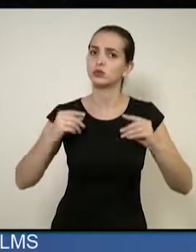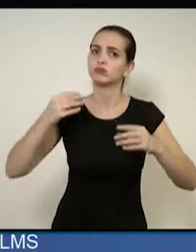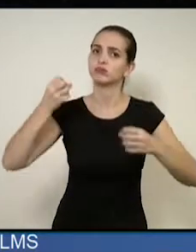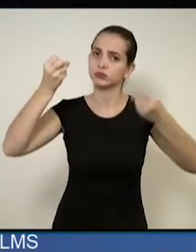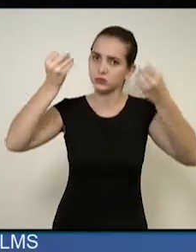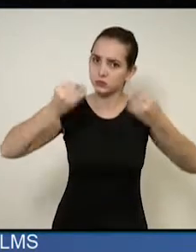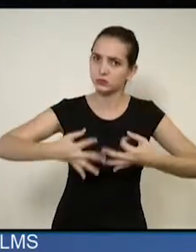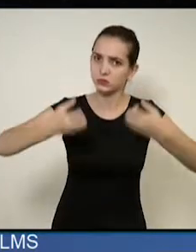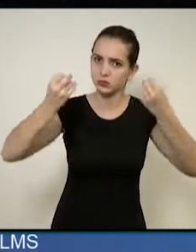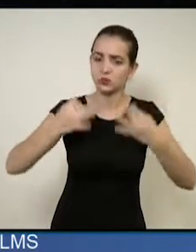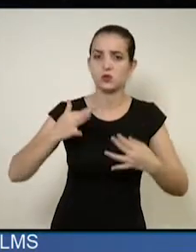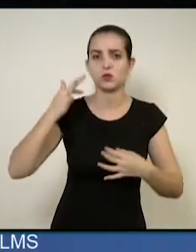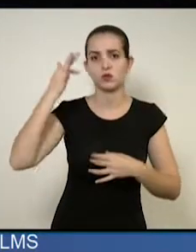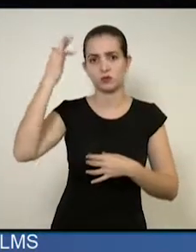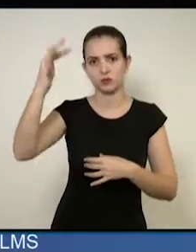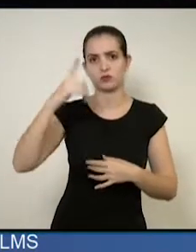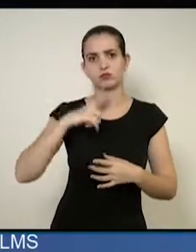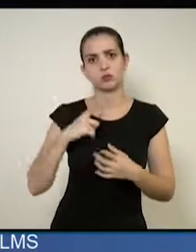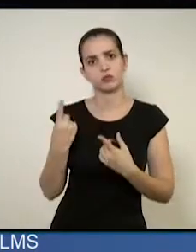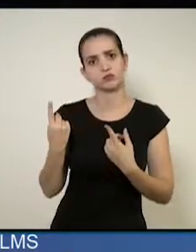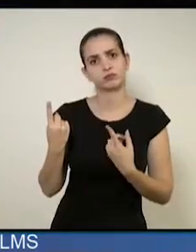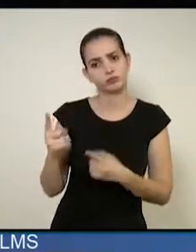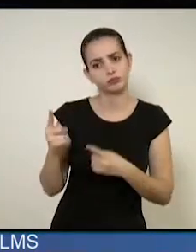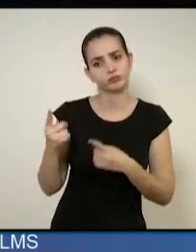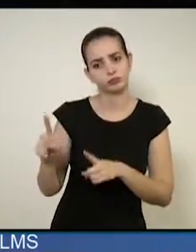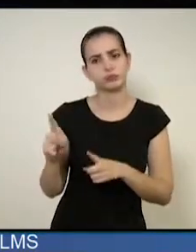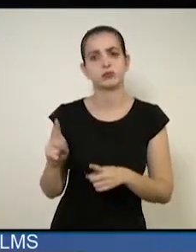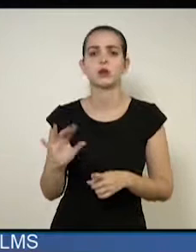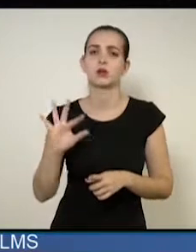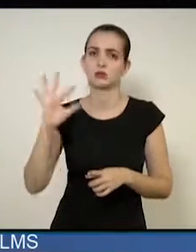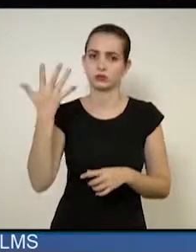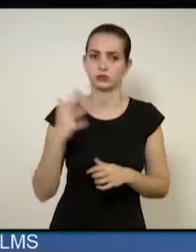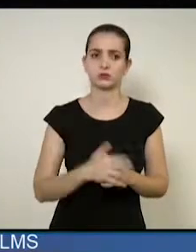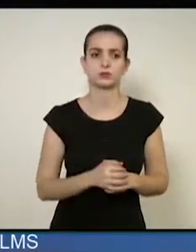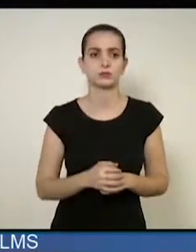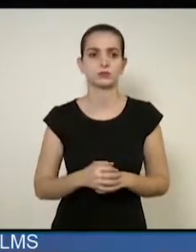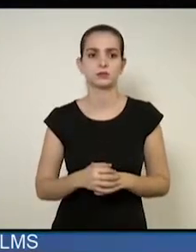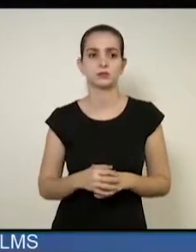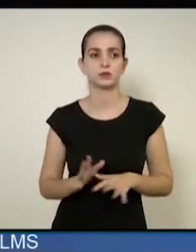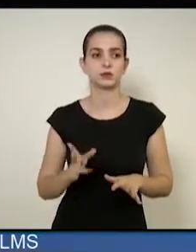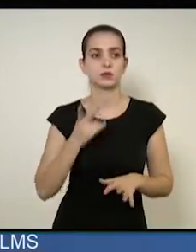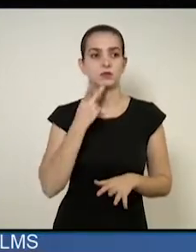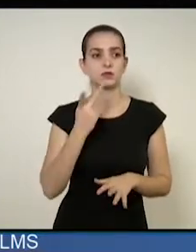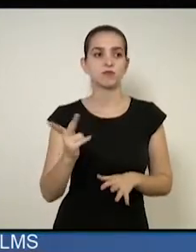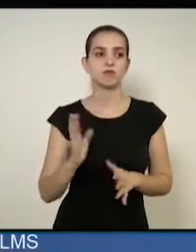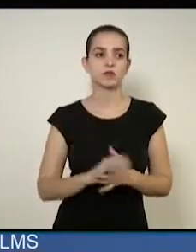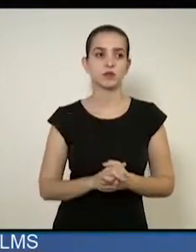como para futuros encontros que venham a acontecer. Em todo caso,